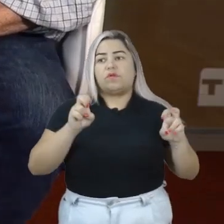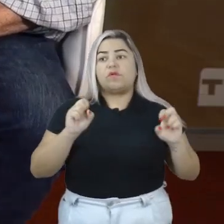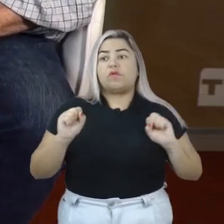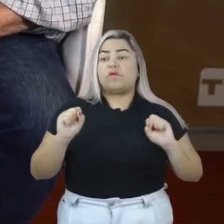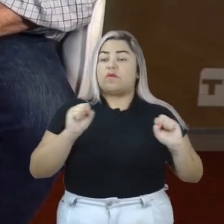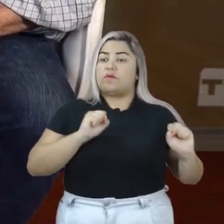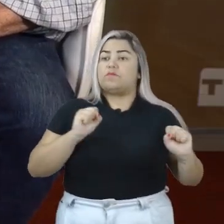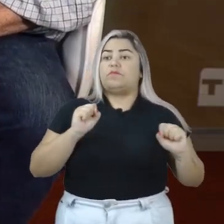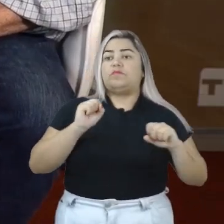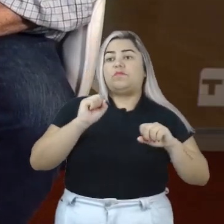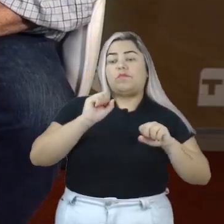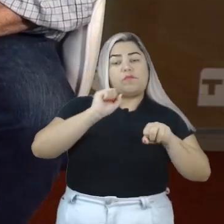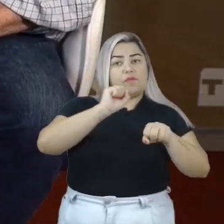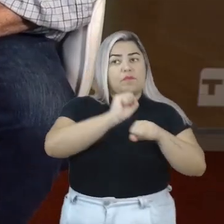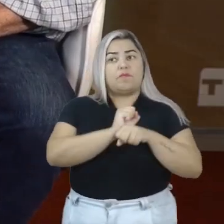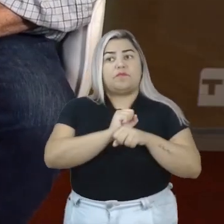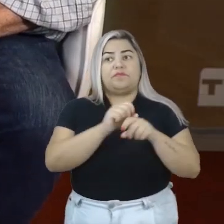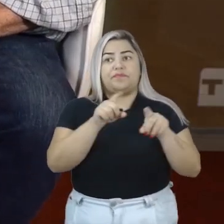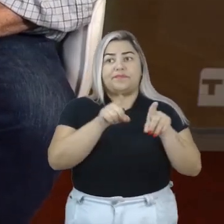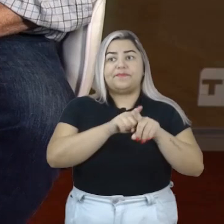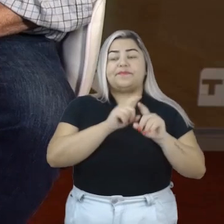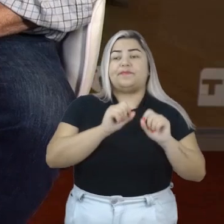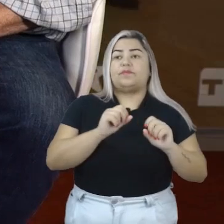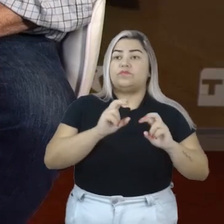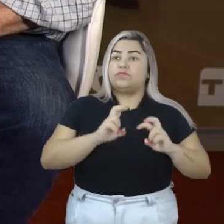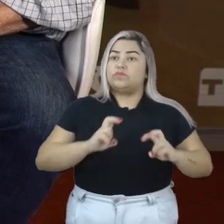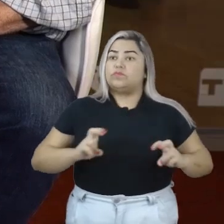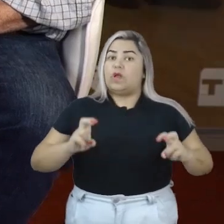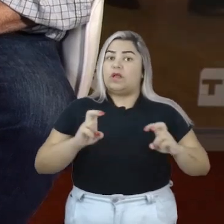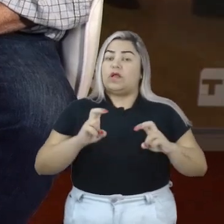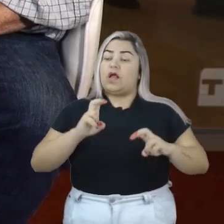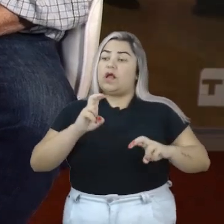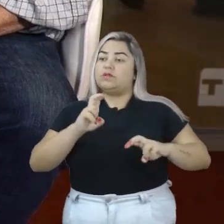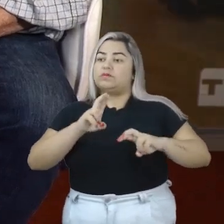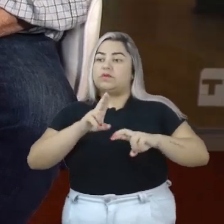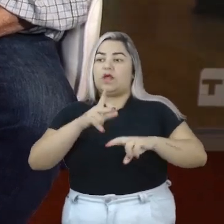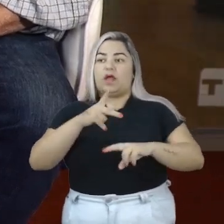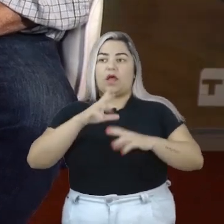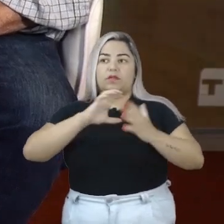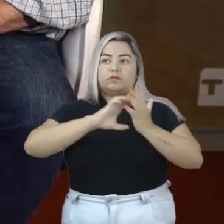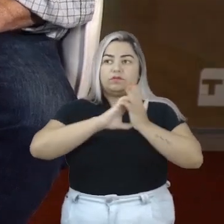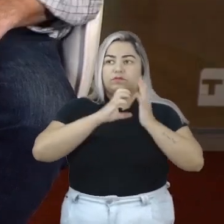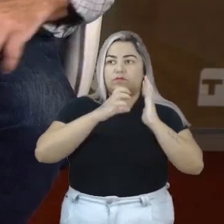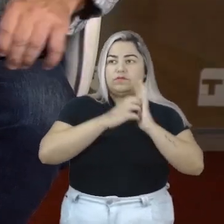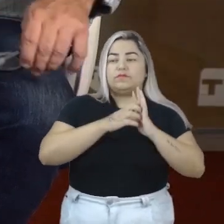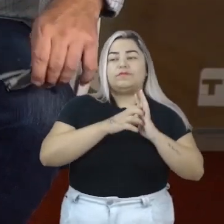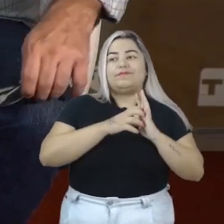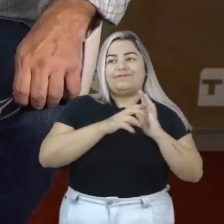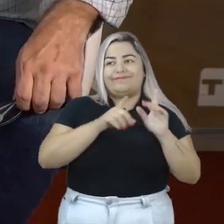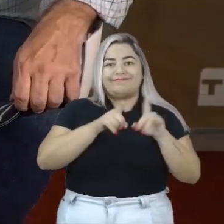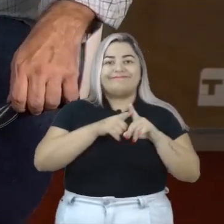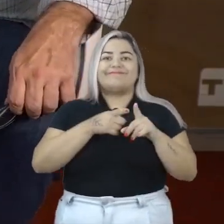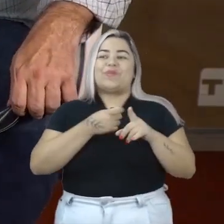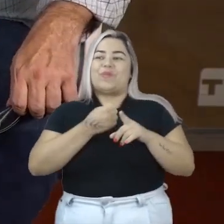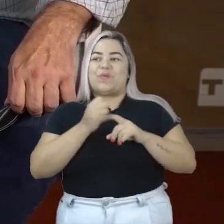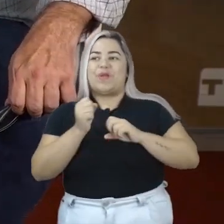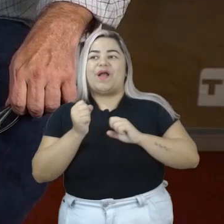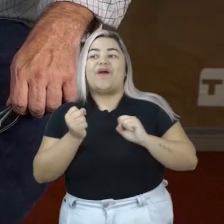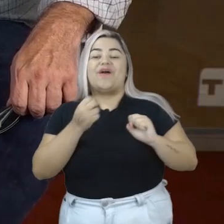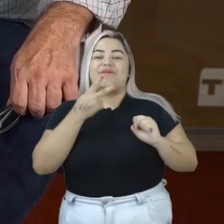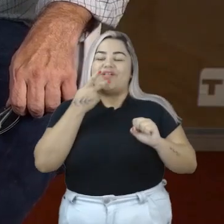esperar aí em relação ao aumento, né, das cadeiras dos partidos. Olha, eu sou suspeito para falar sobre o Rio Grande do Sul,